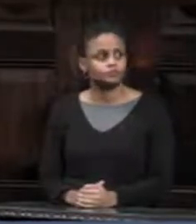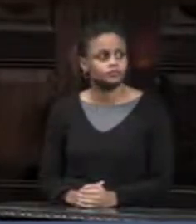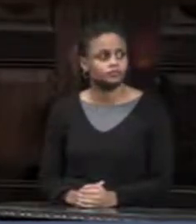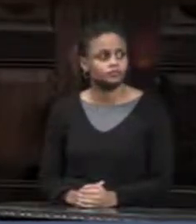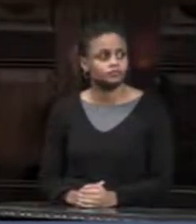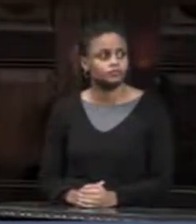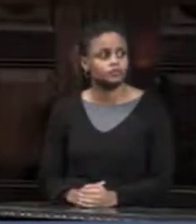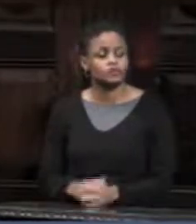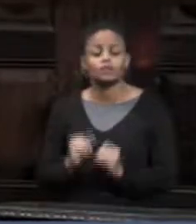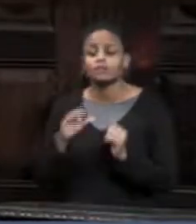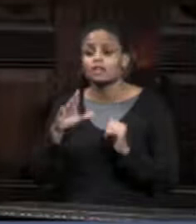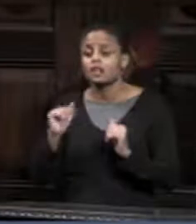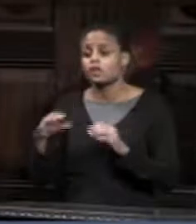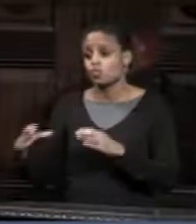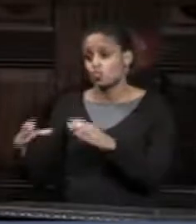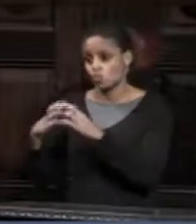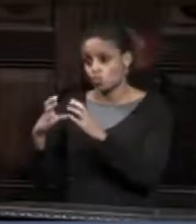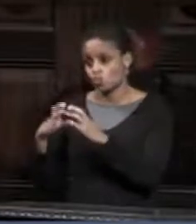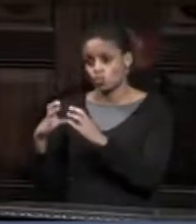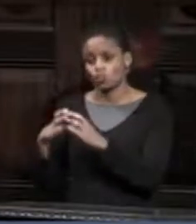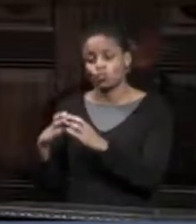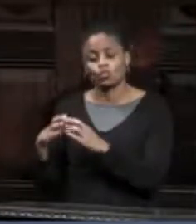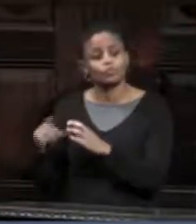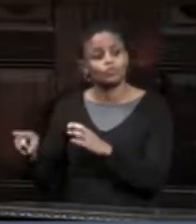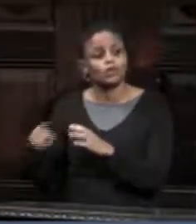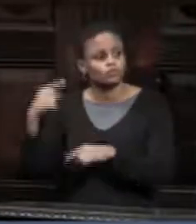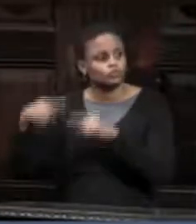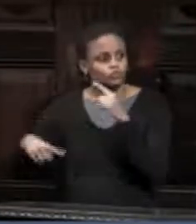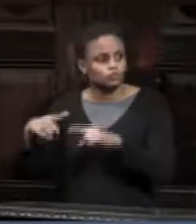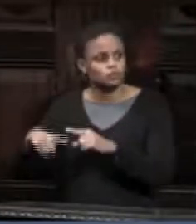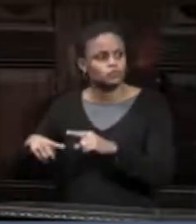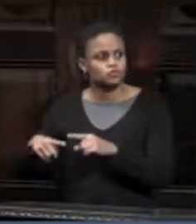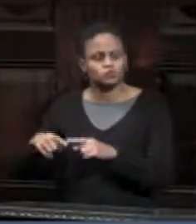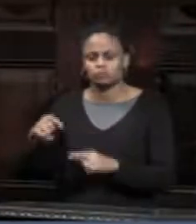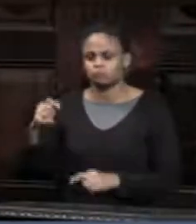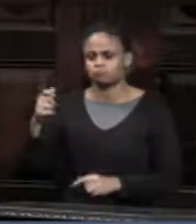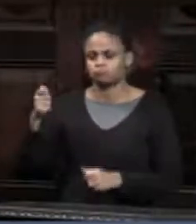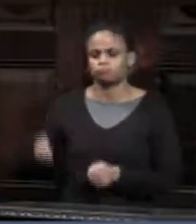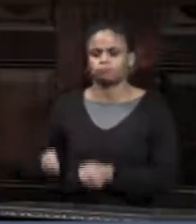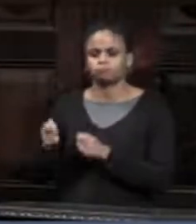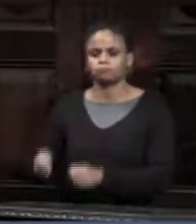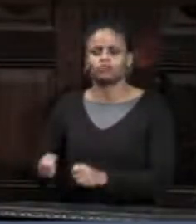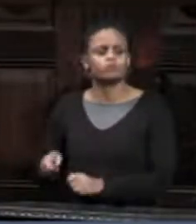direita radical, se posiciona no sentido de